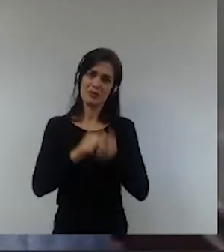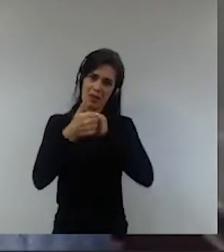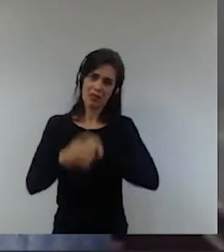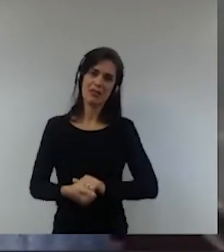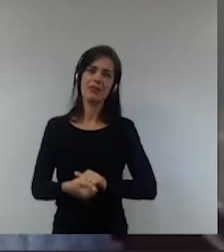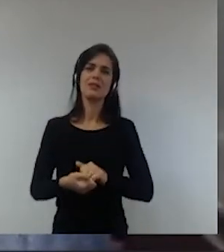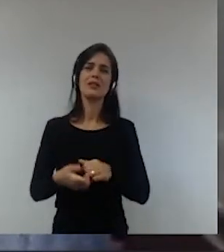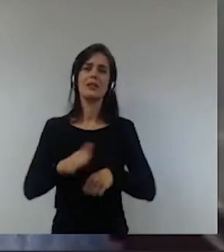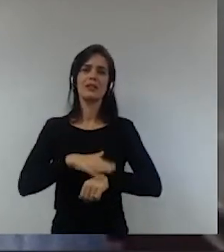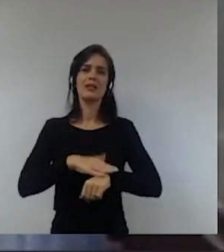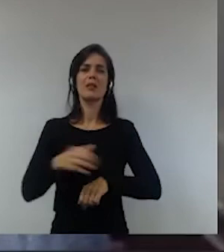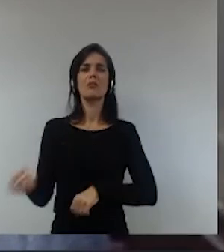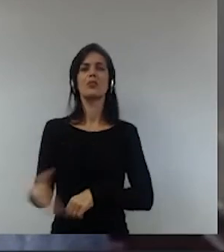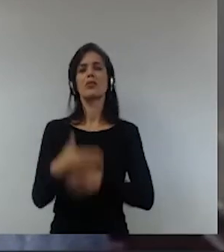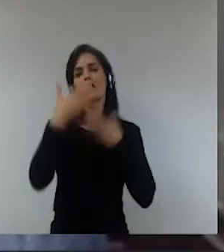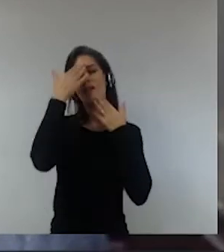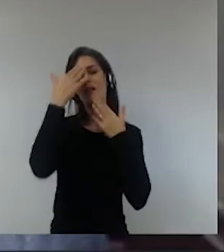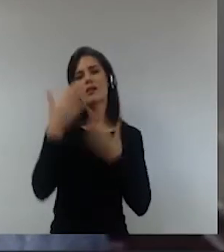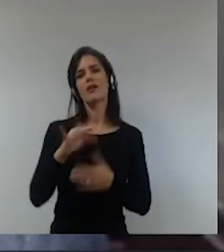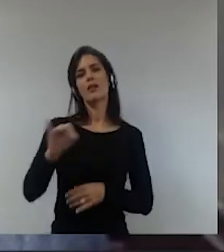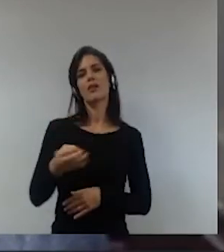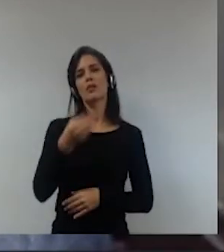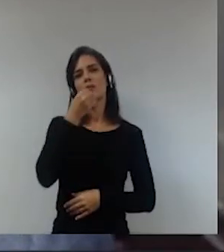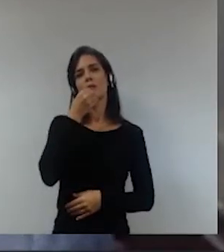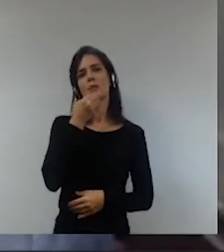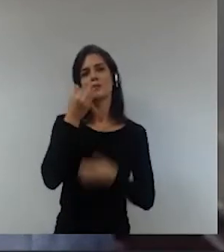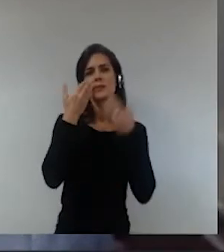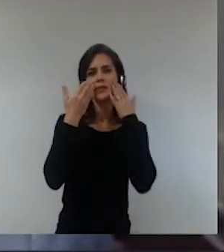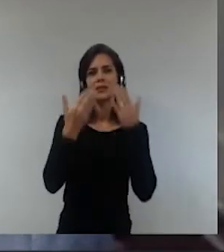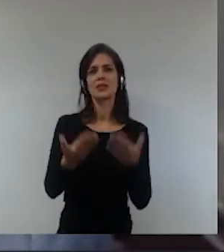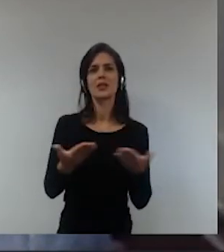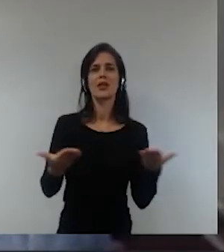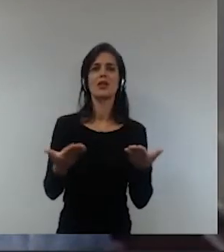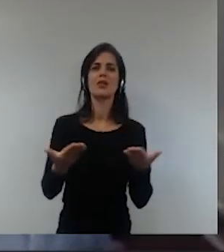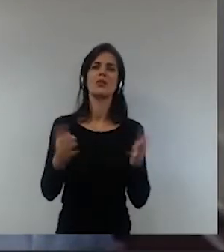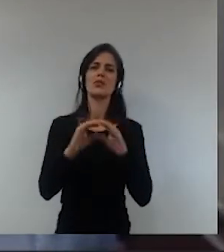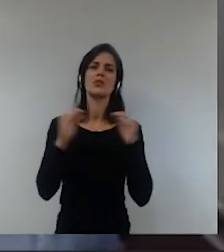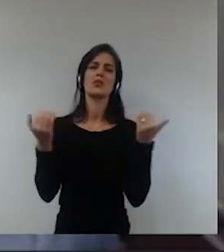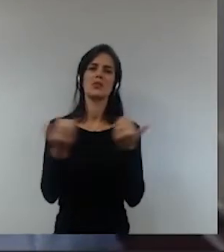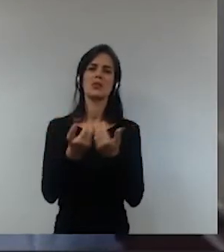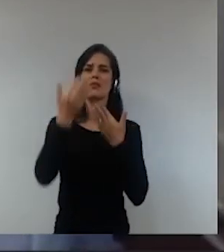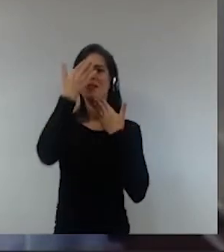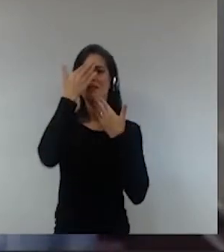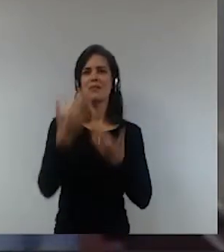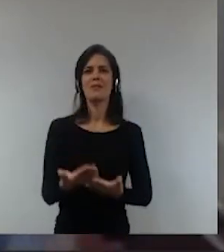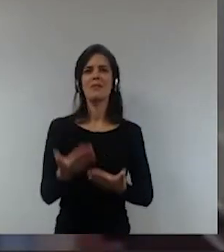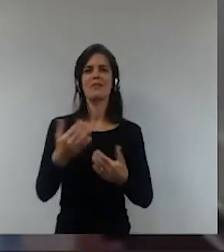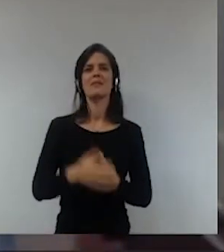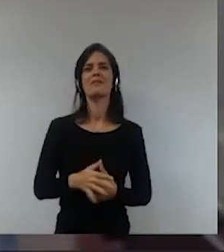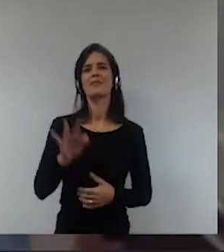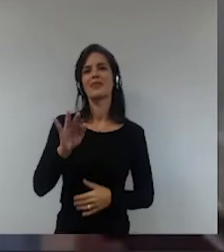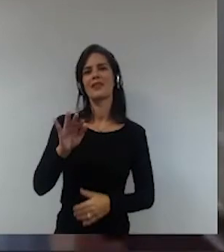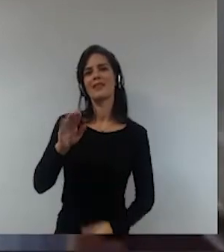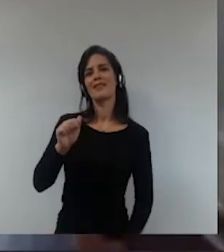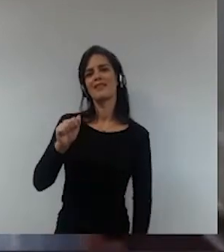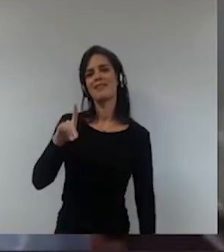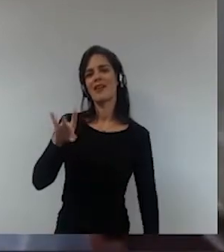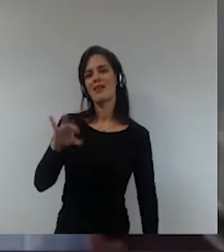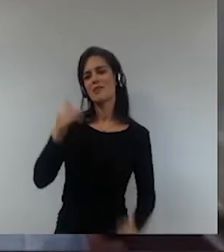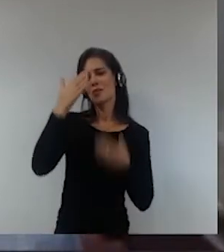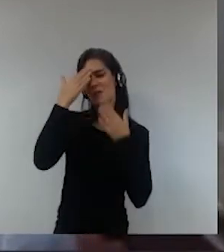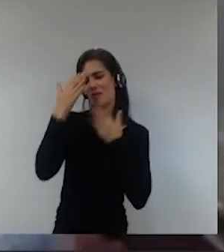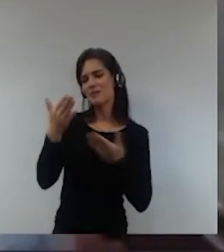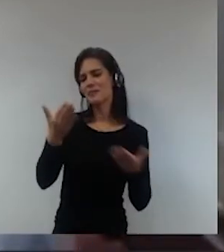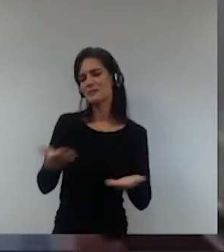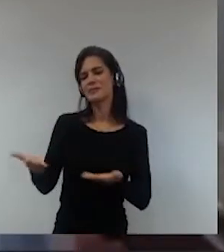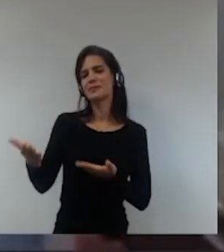a esse novo tempo, é que agradeço a oportunidade de falar nesse congresso. Muito obrigado, doutor Fábio Jeremias, a palavra está com o